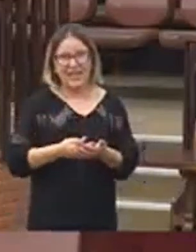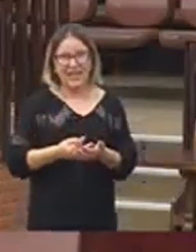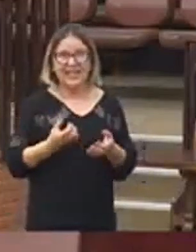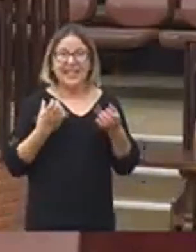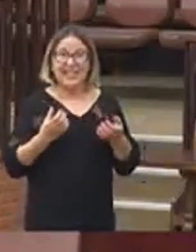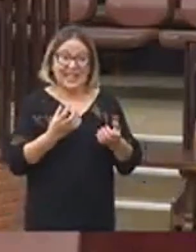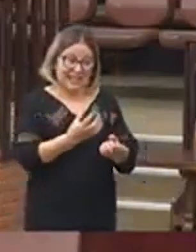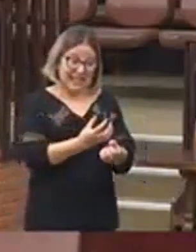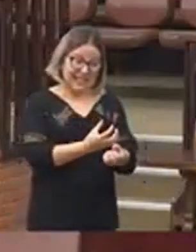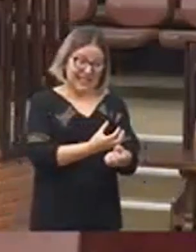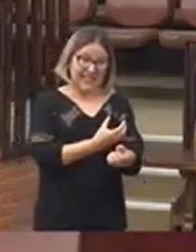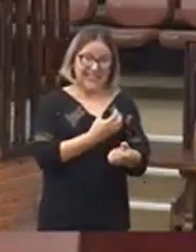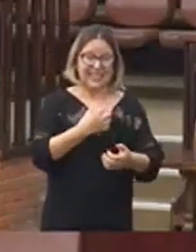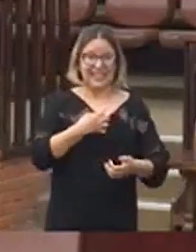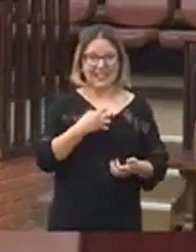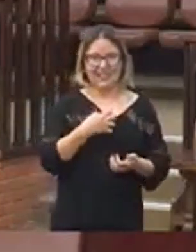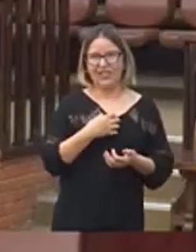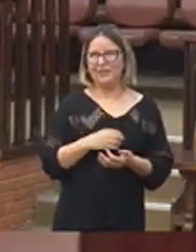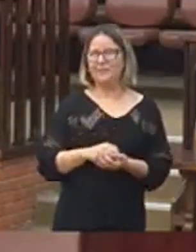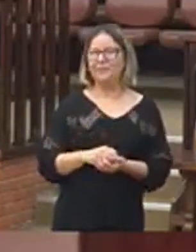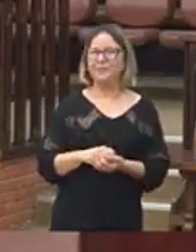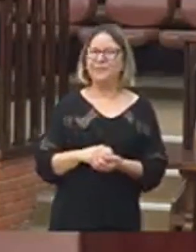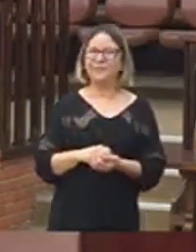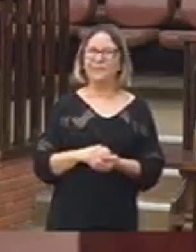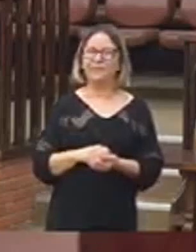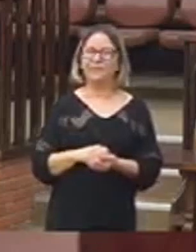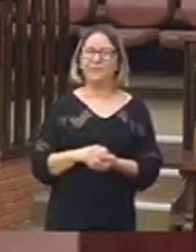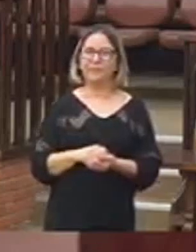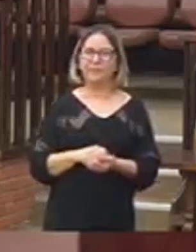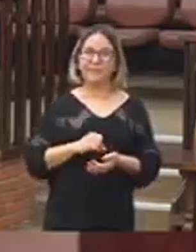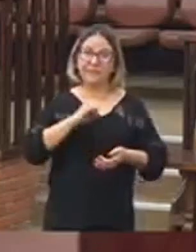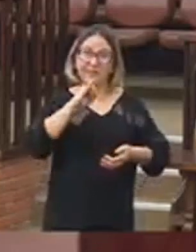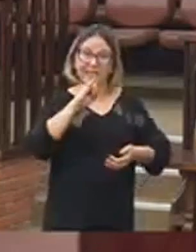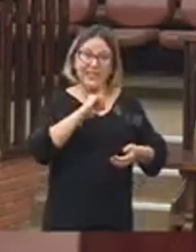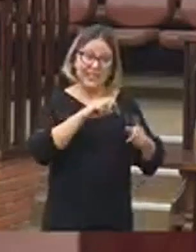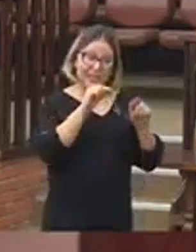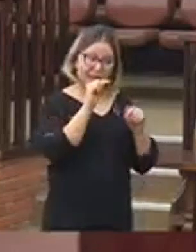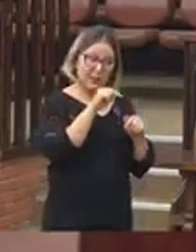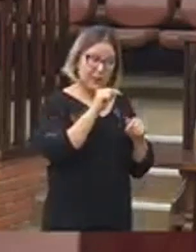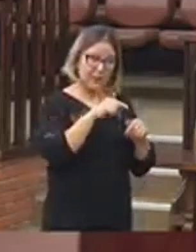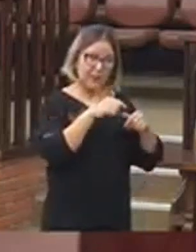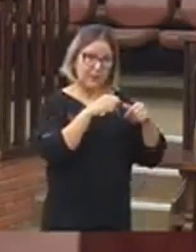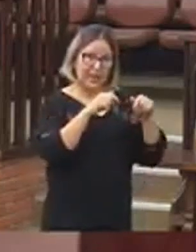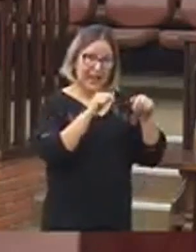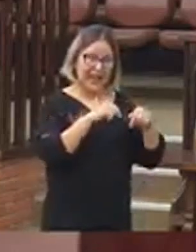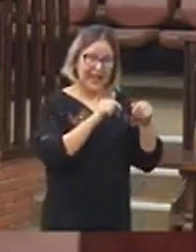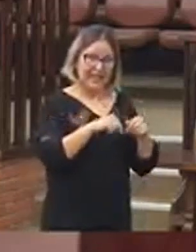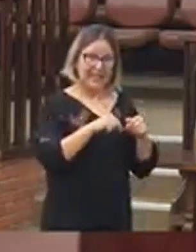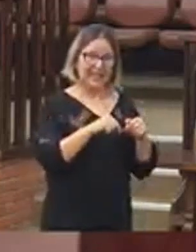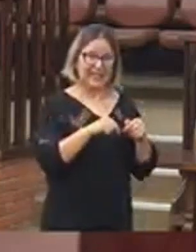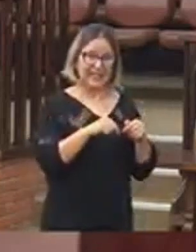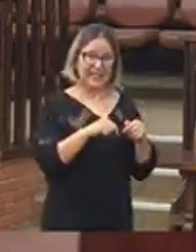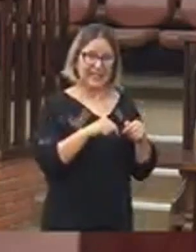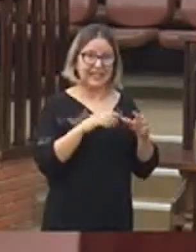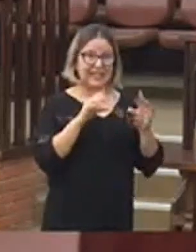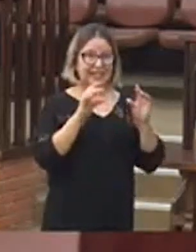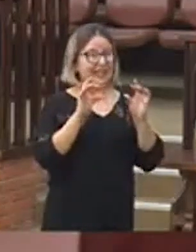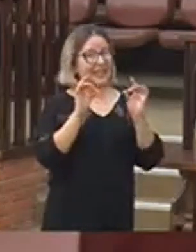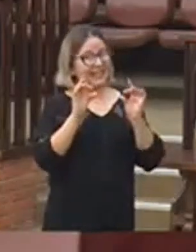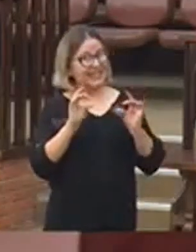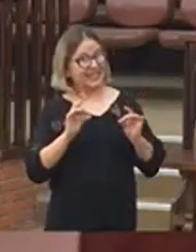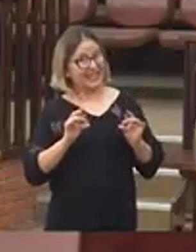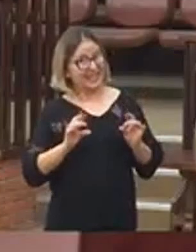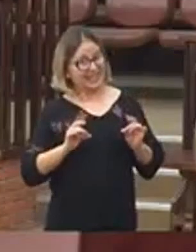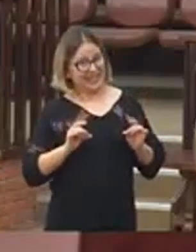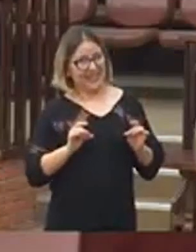sentir. A frase, se tu estivesses aqui, tem detalhes nas